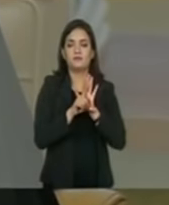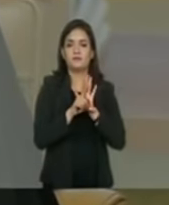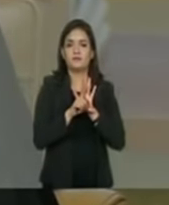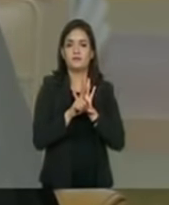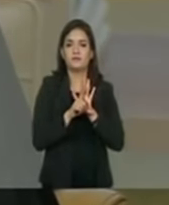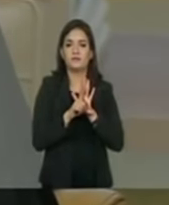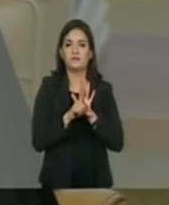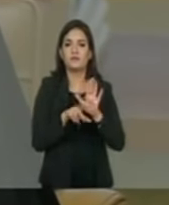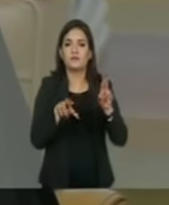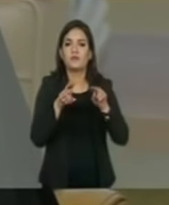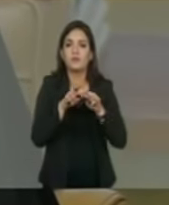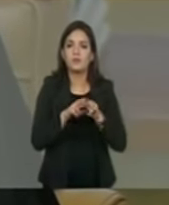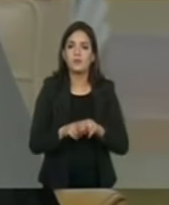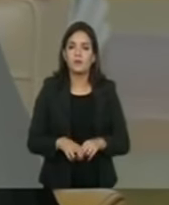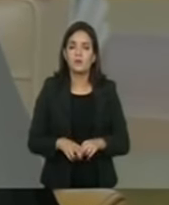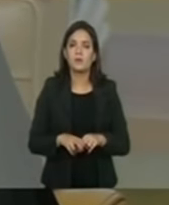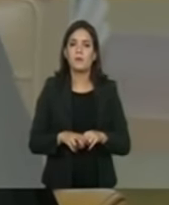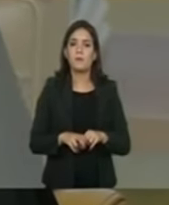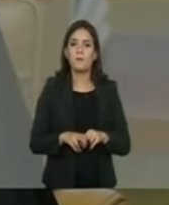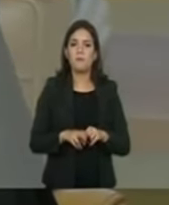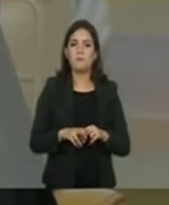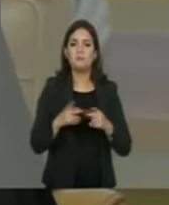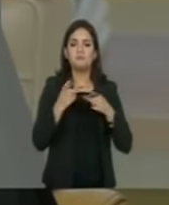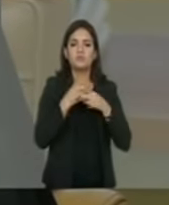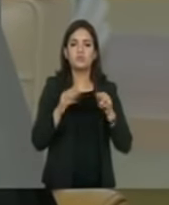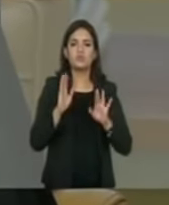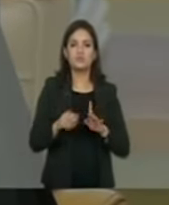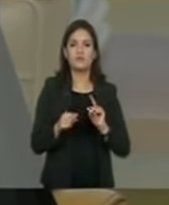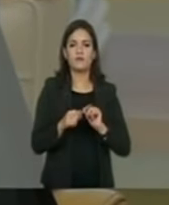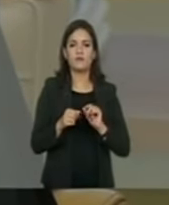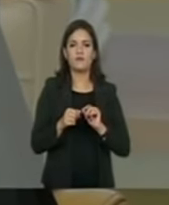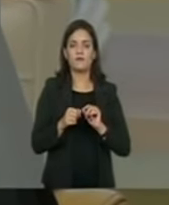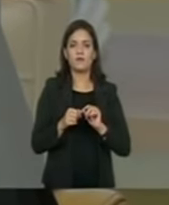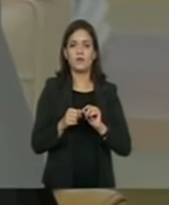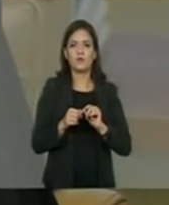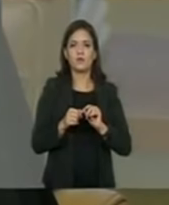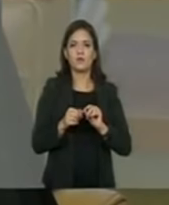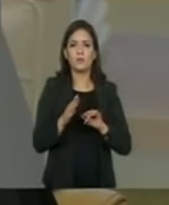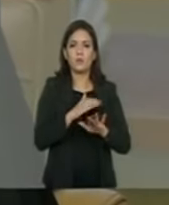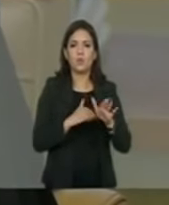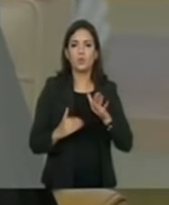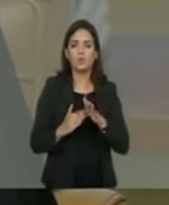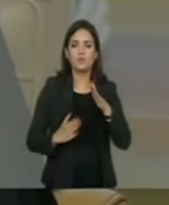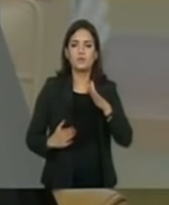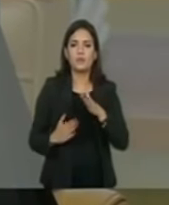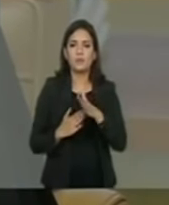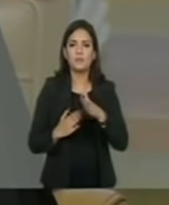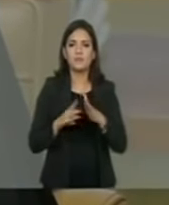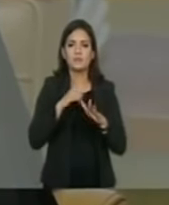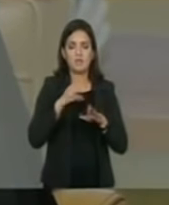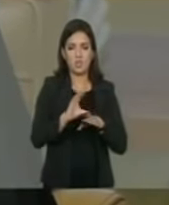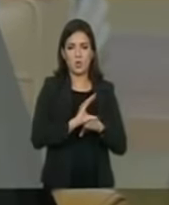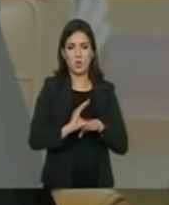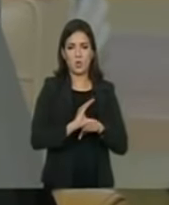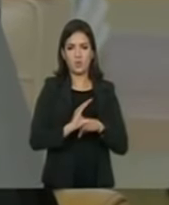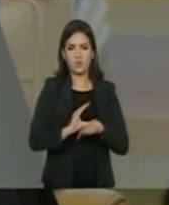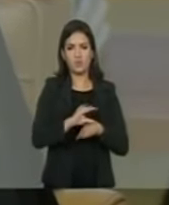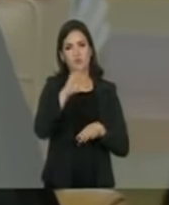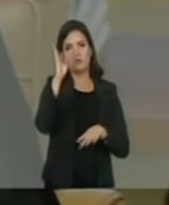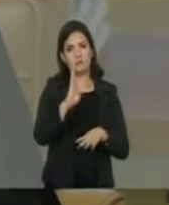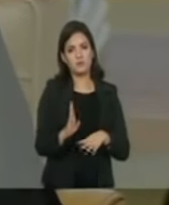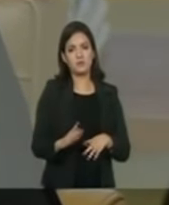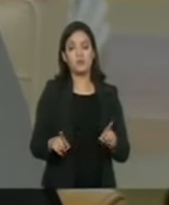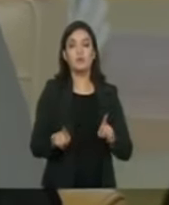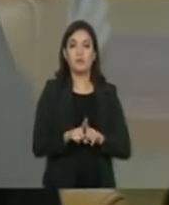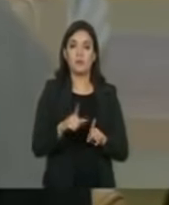intransponível e pré determinado pelas restrições fixadas pela própria constituição da república tal como tenho